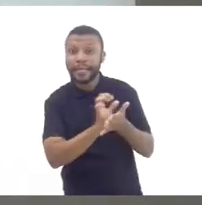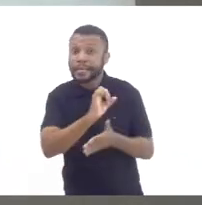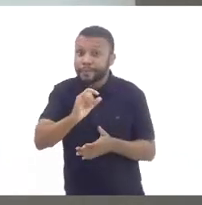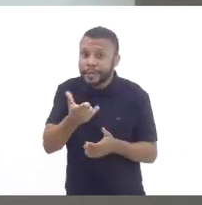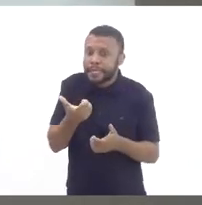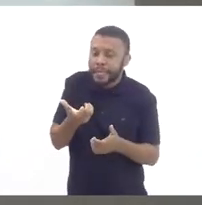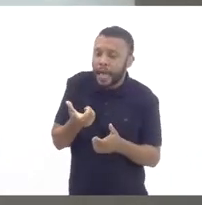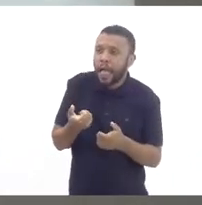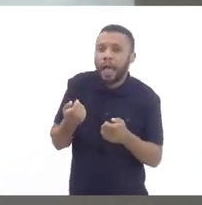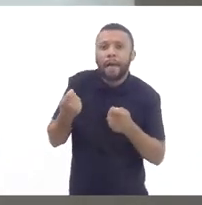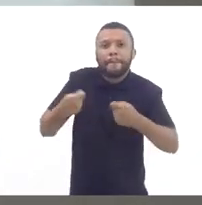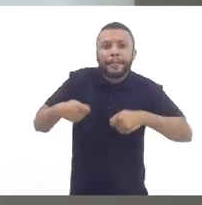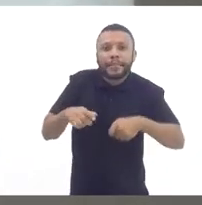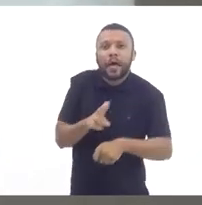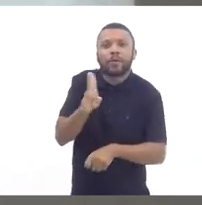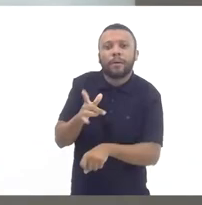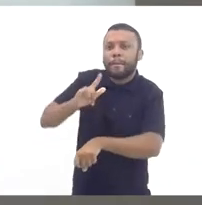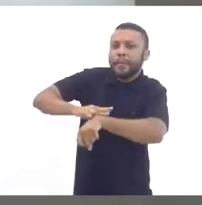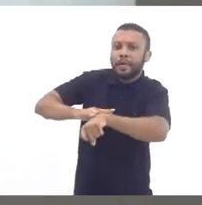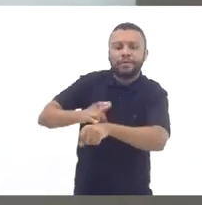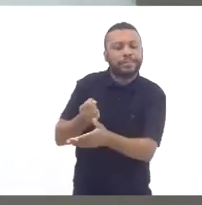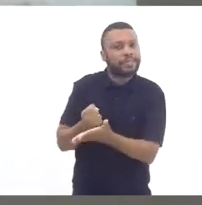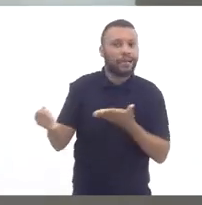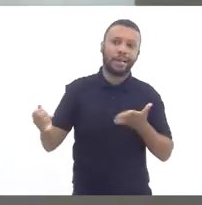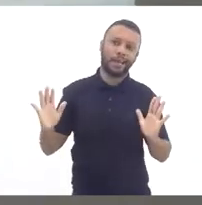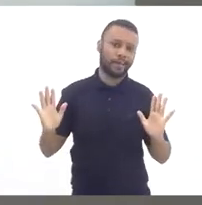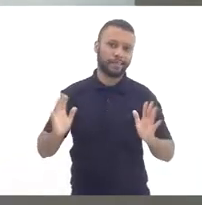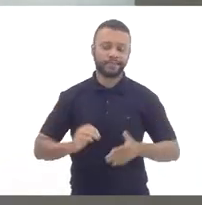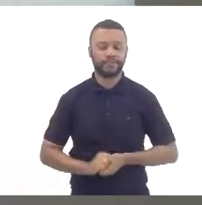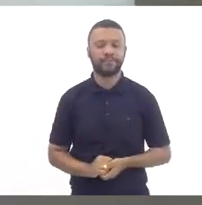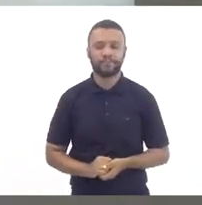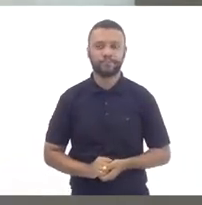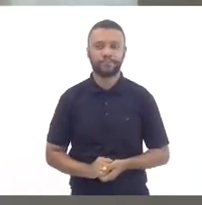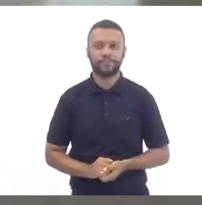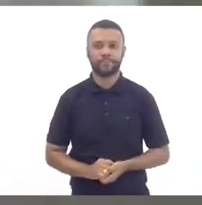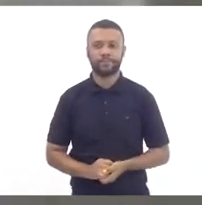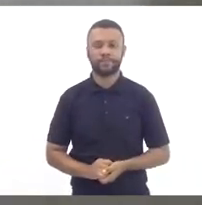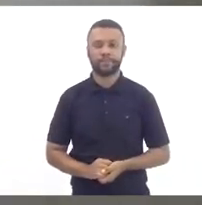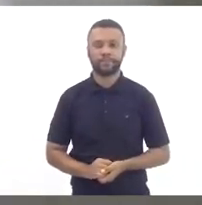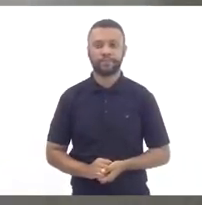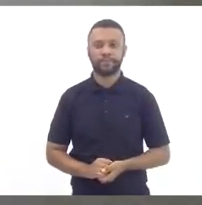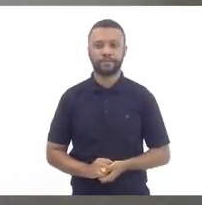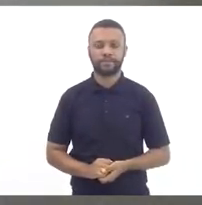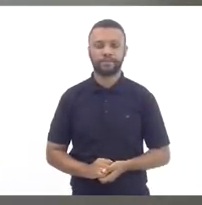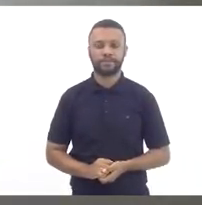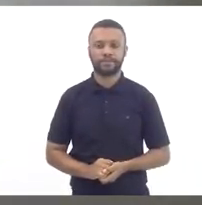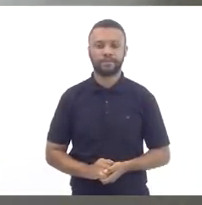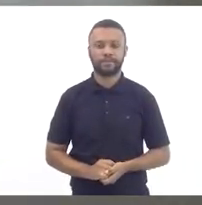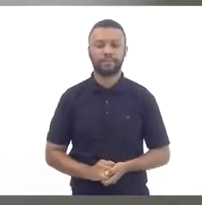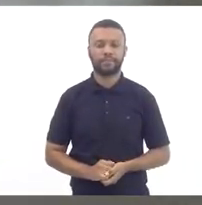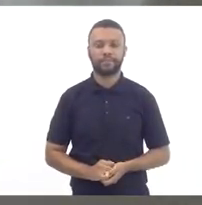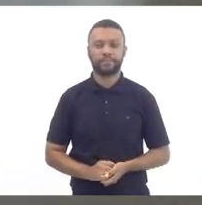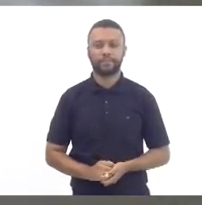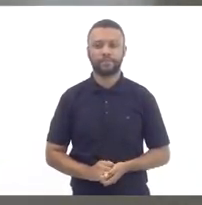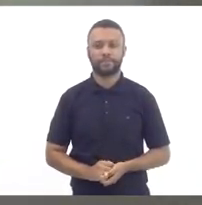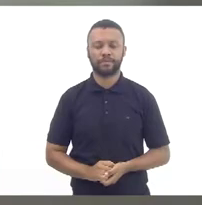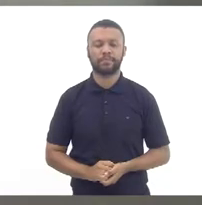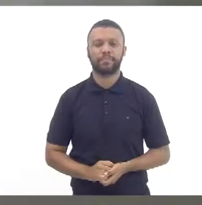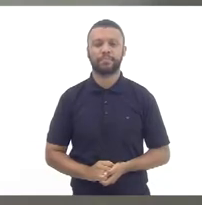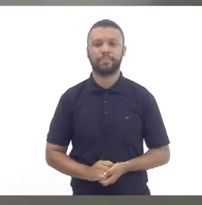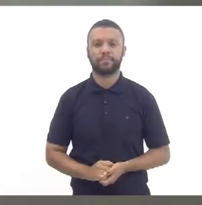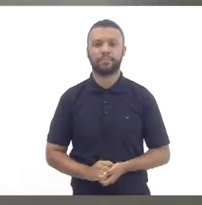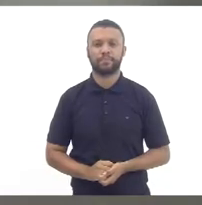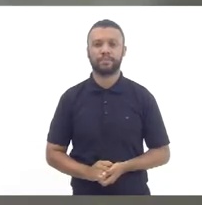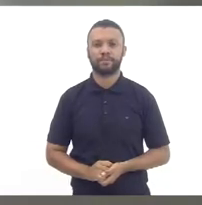banheiro, já era. Não tem lugar nenhum pra ir. Aqui é da urinária, né? Os caras até apanharam o cacete. É. Tem família, tem